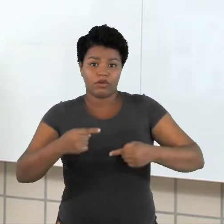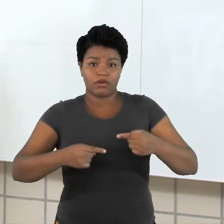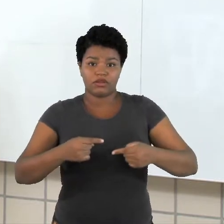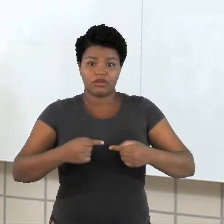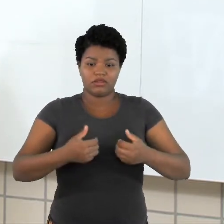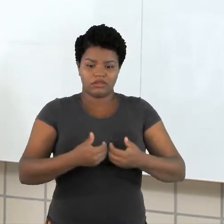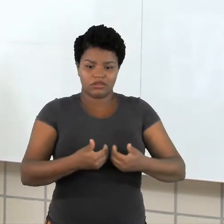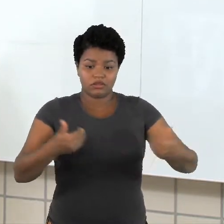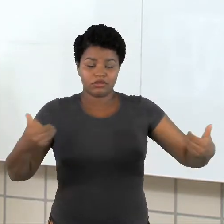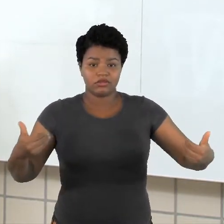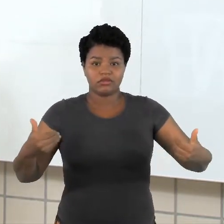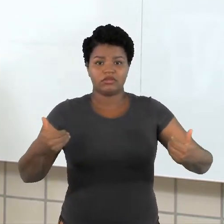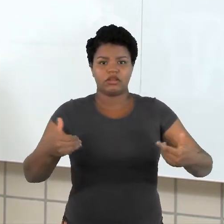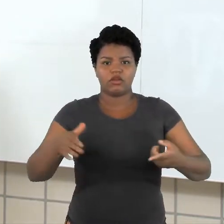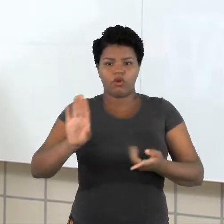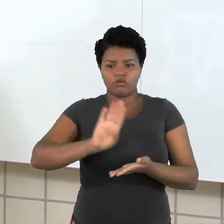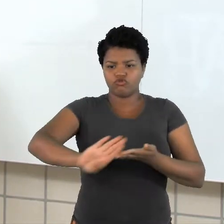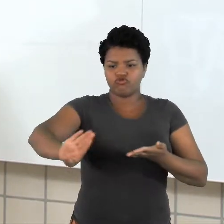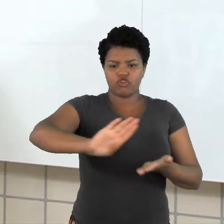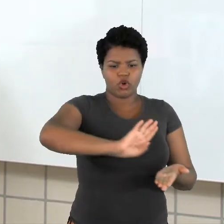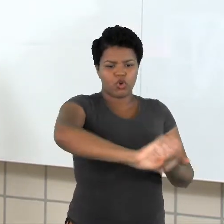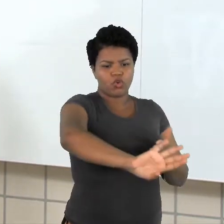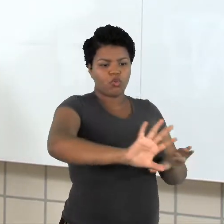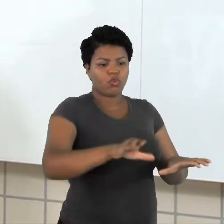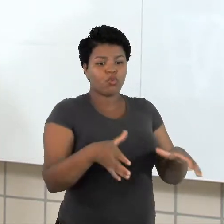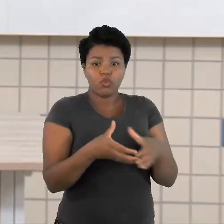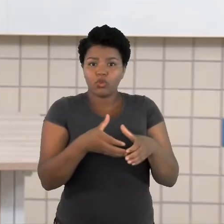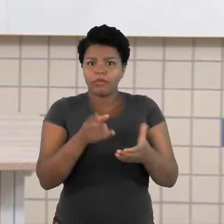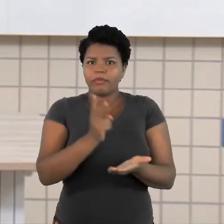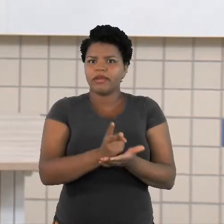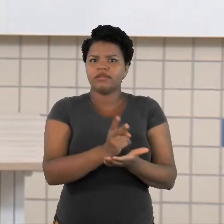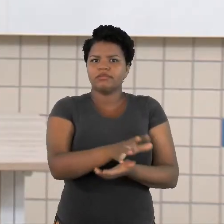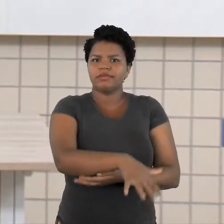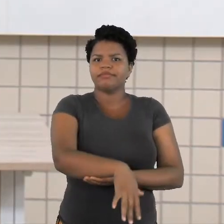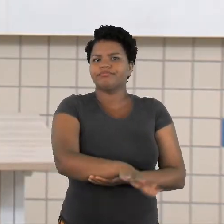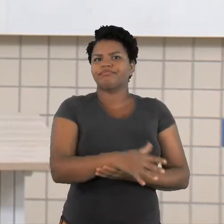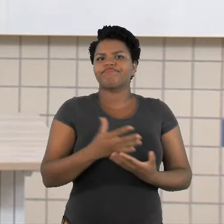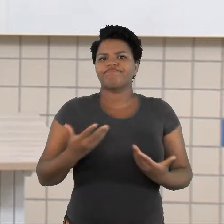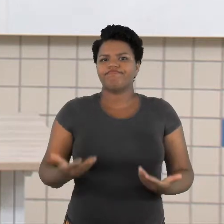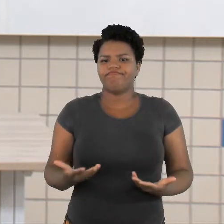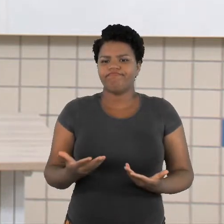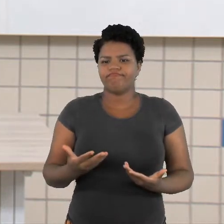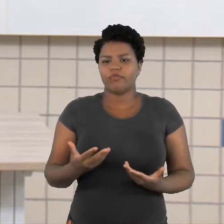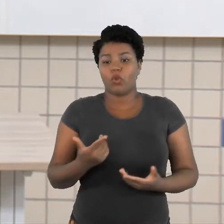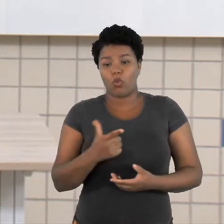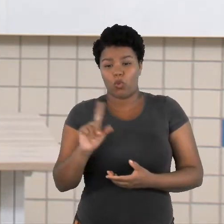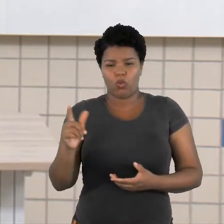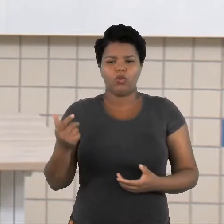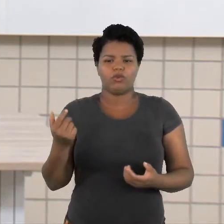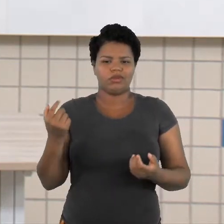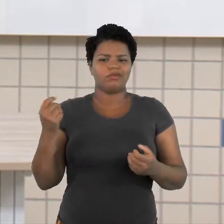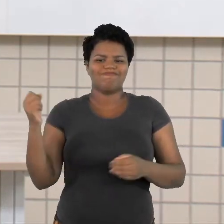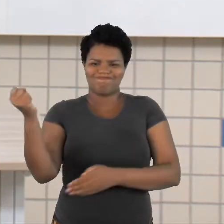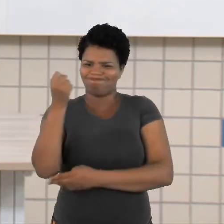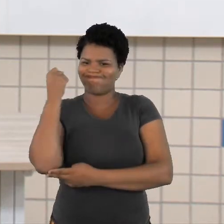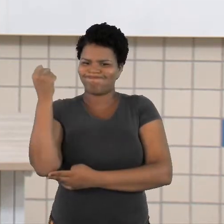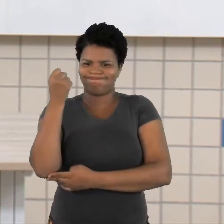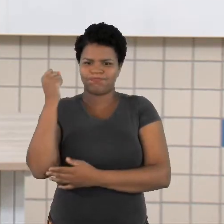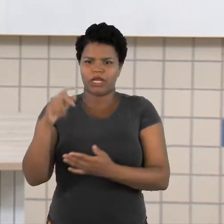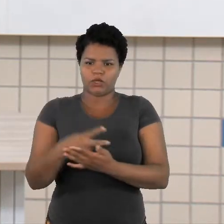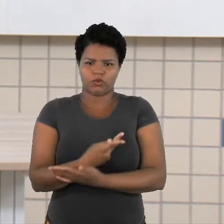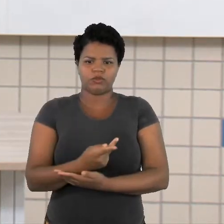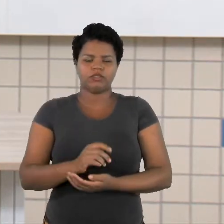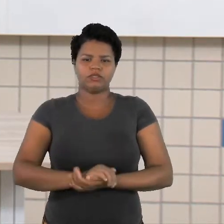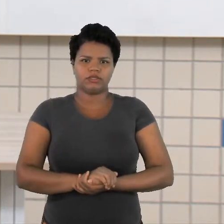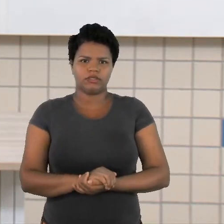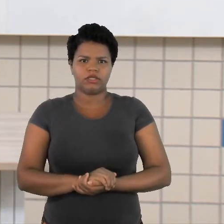excluindo grupos da mesma região. Ou até mesmo outra coisa mais grave aconteceu. Dentro de